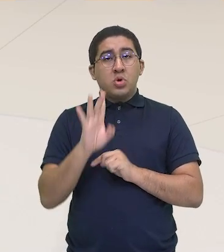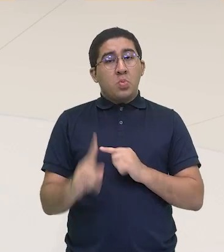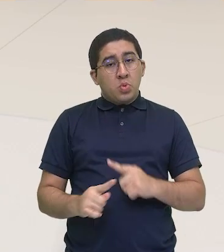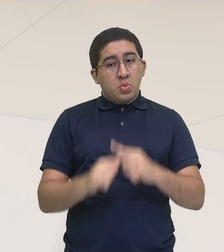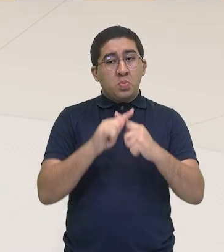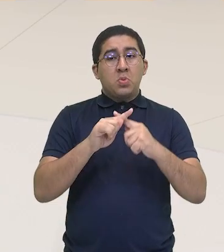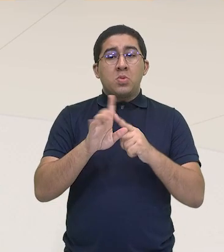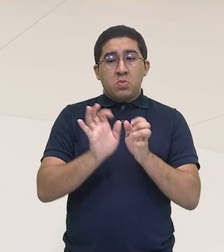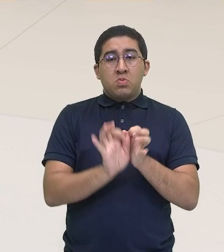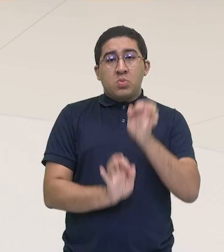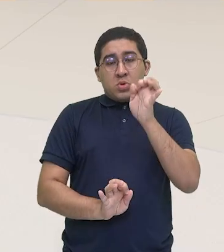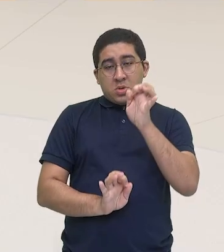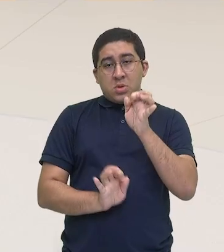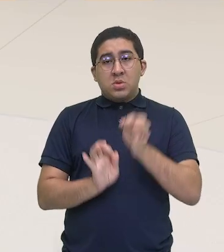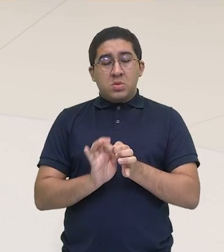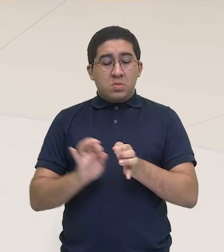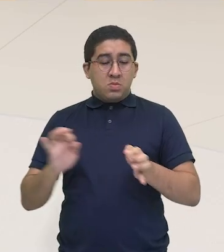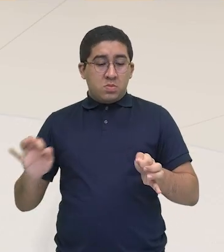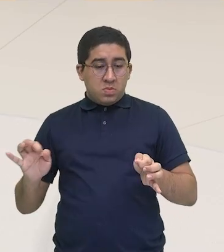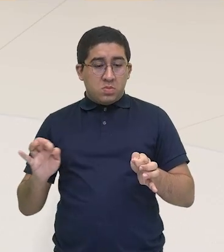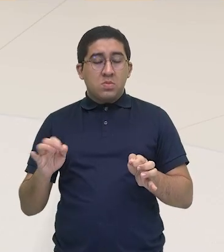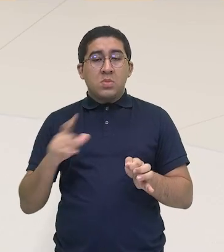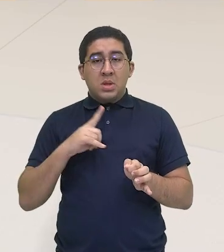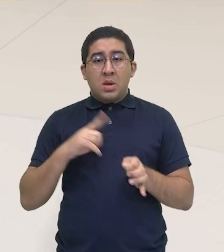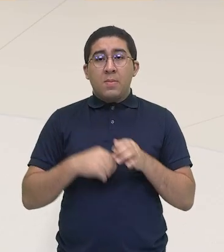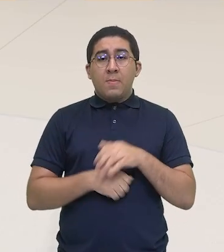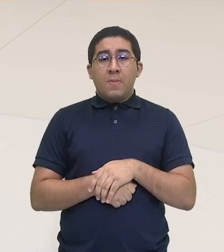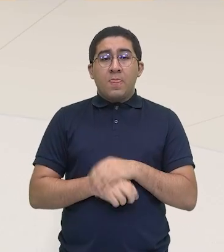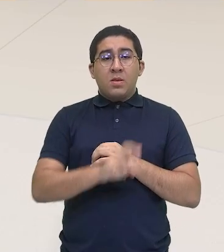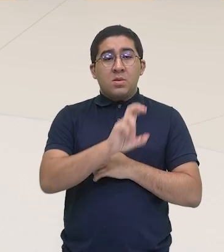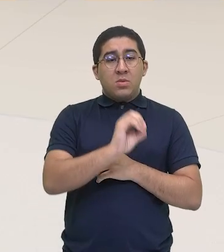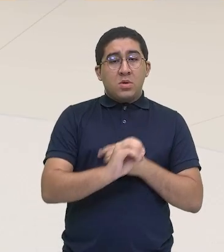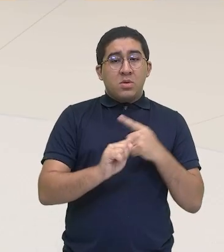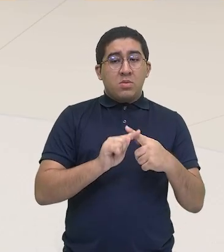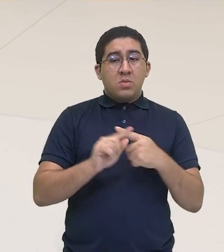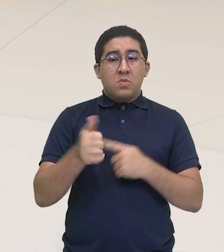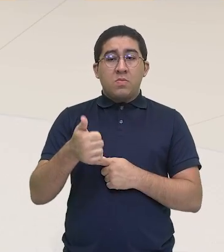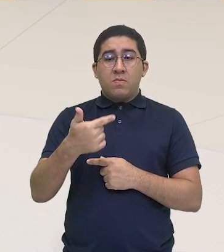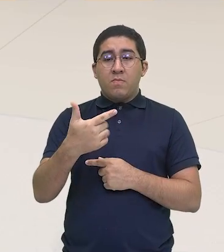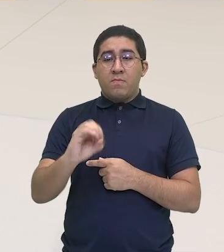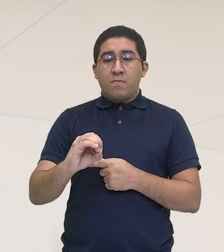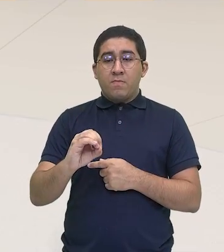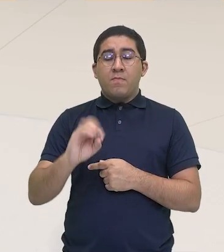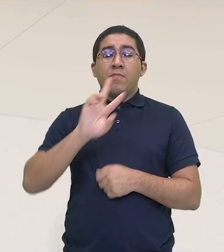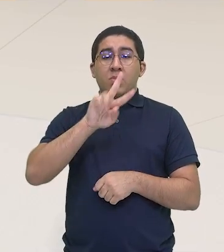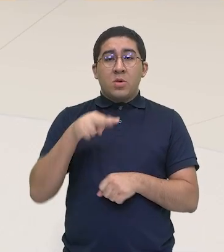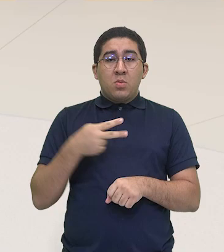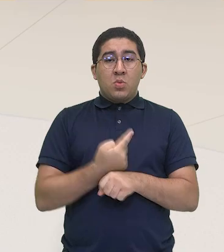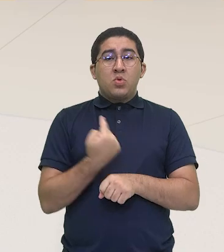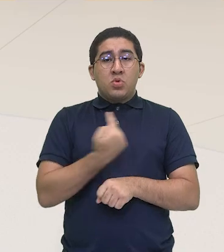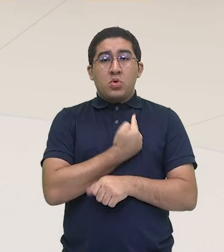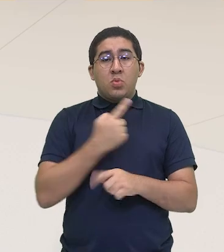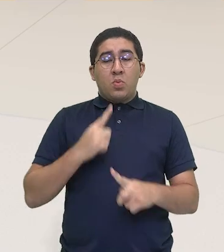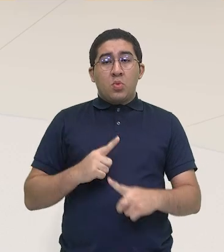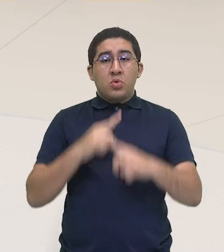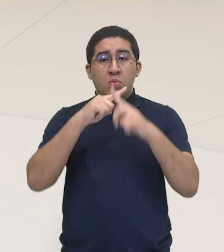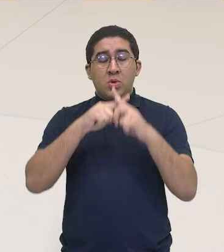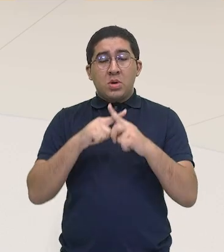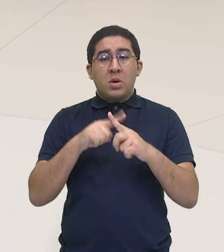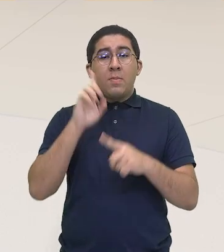essas dimensões, né, comprimento vezes largura, ou seja, 50 vezes 120. E depois a gente multiplica